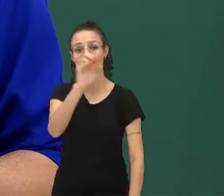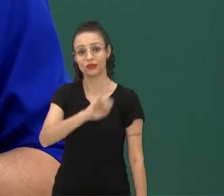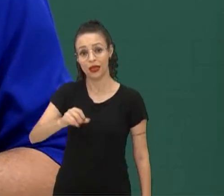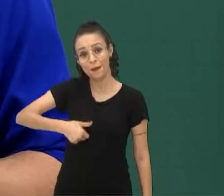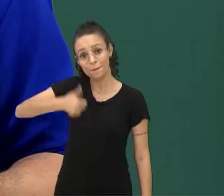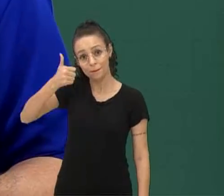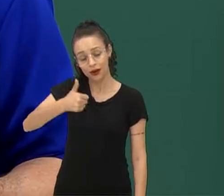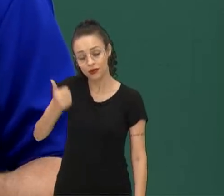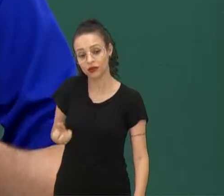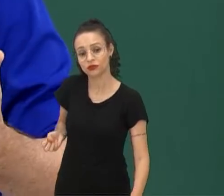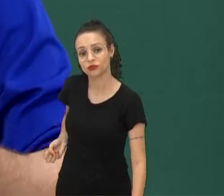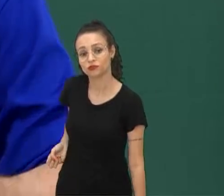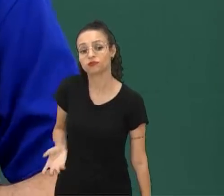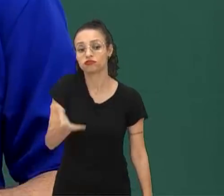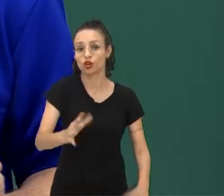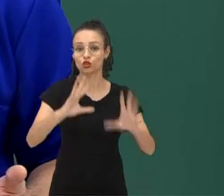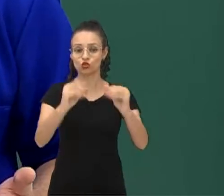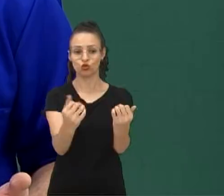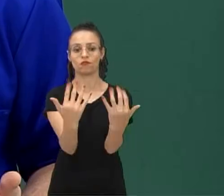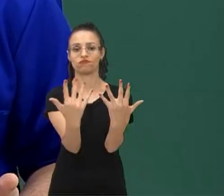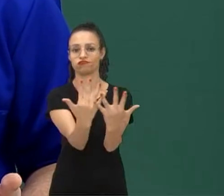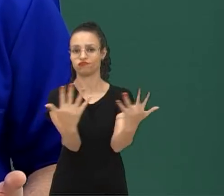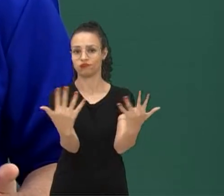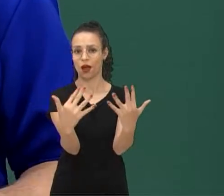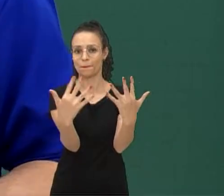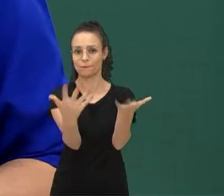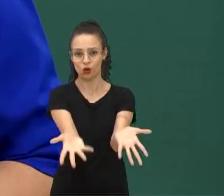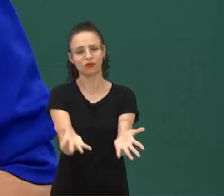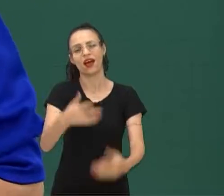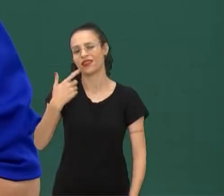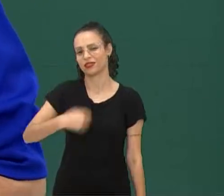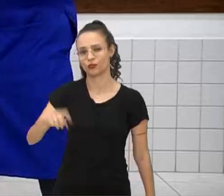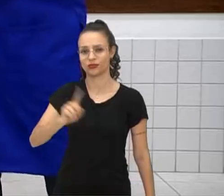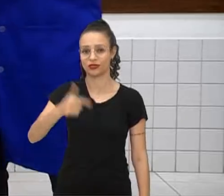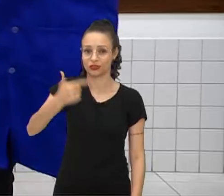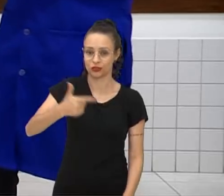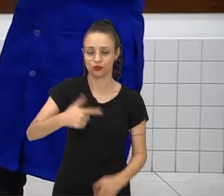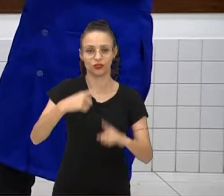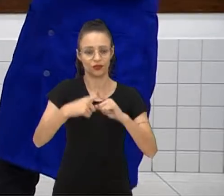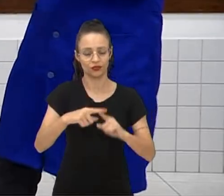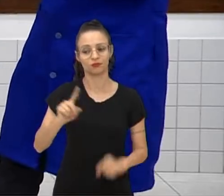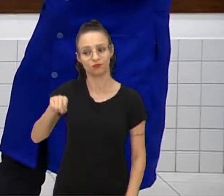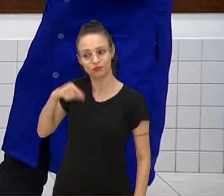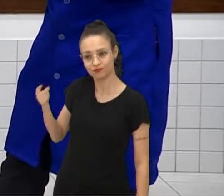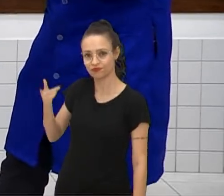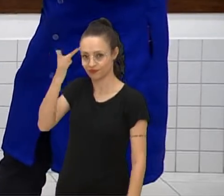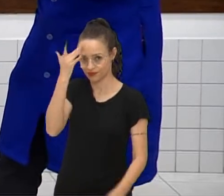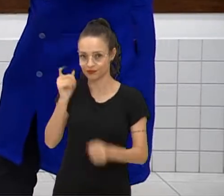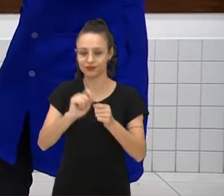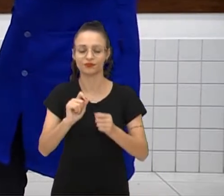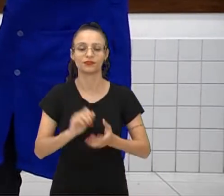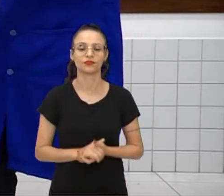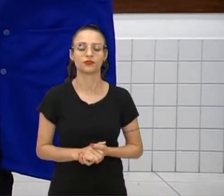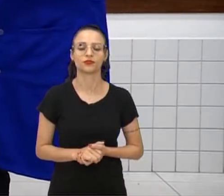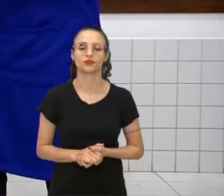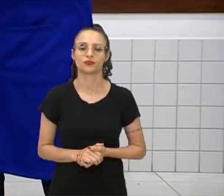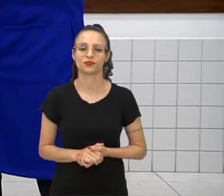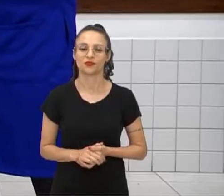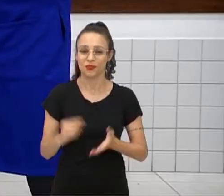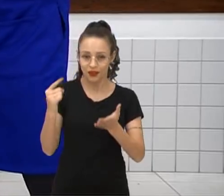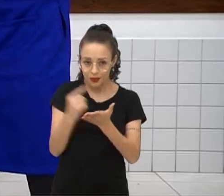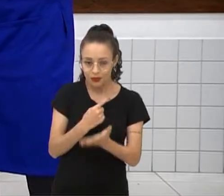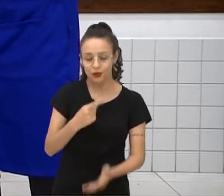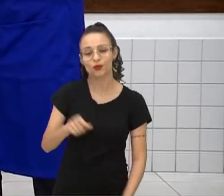já derrubou todos os pinos, ele não precisa fazer o segundo arremesso, certo? Alguma pergunta, professor? Temos aqui a interação aqui